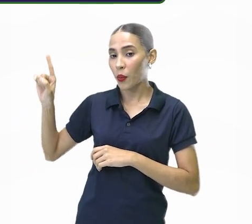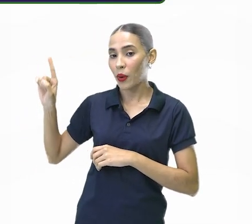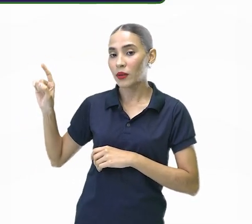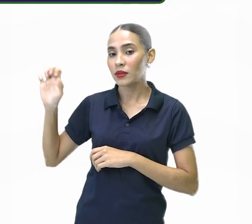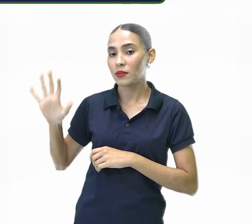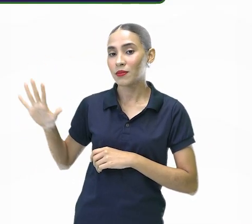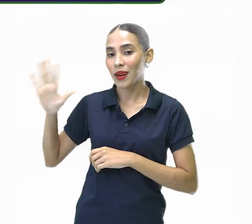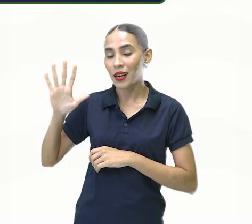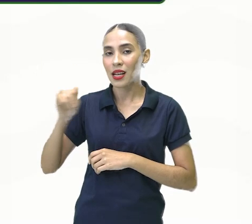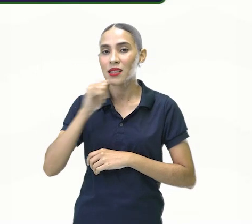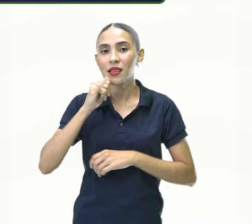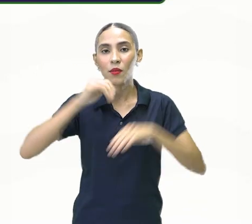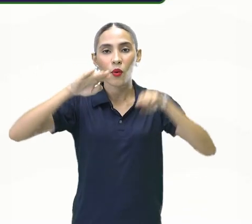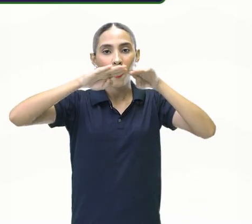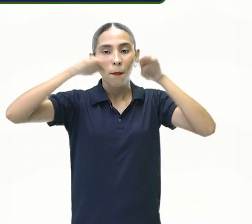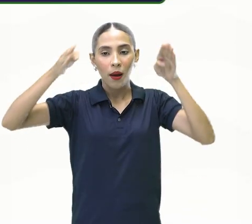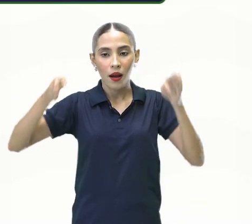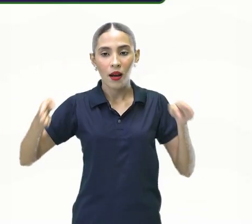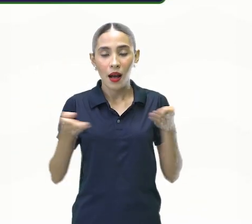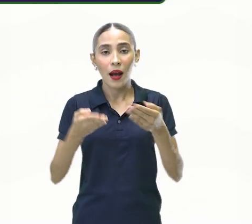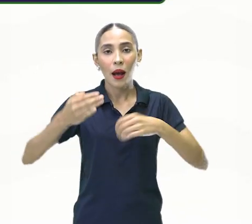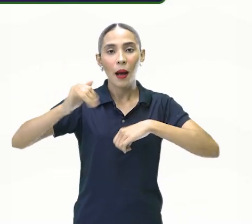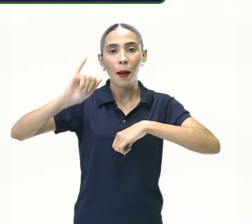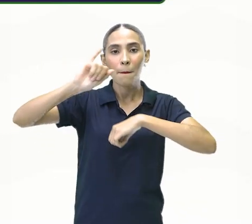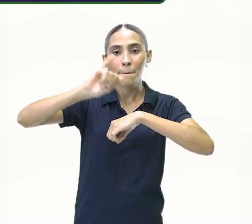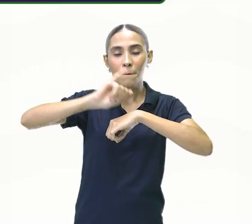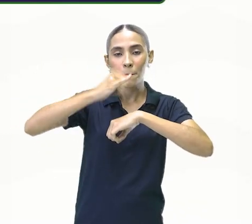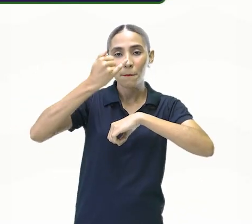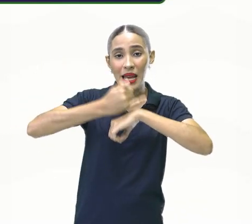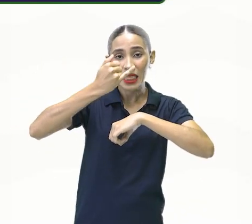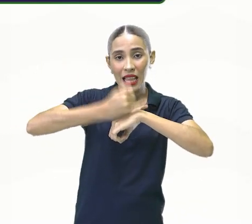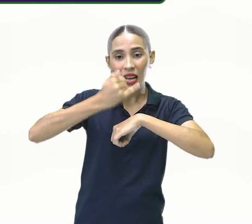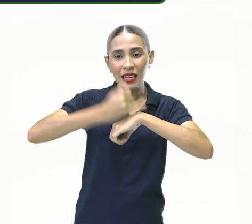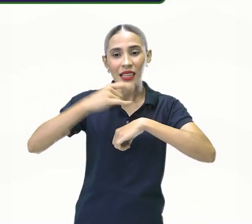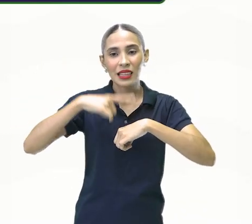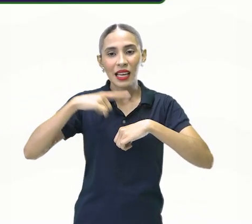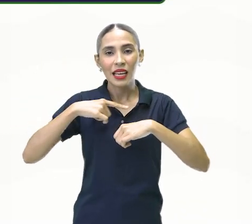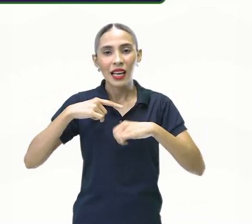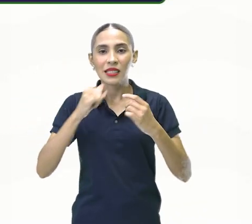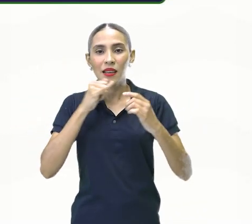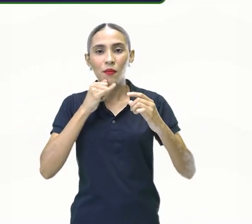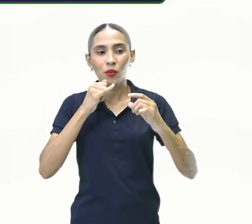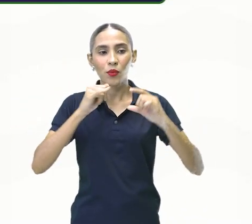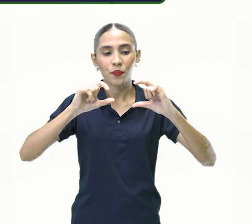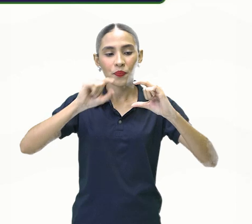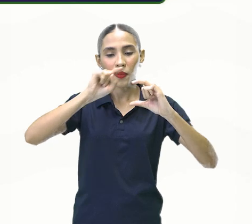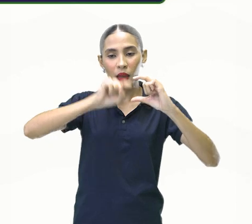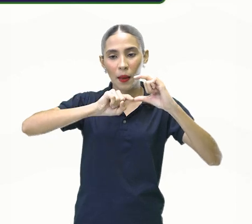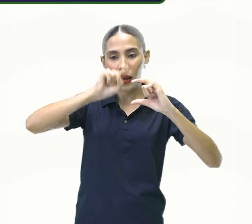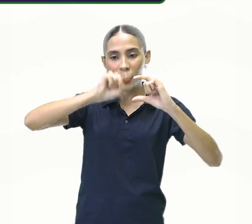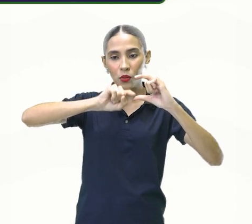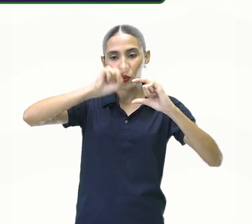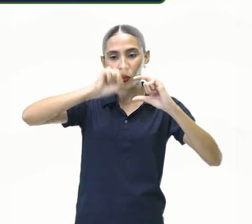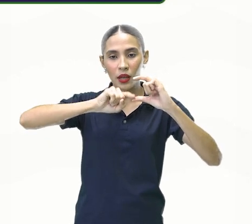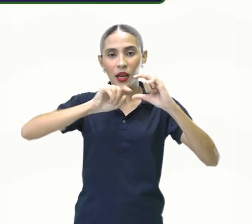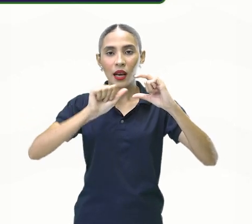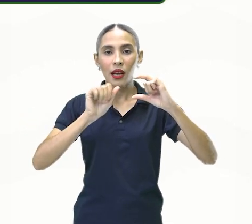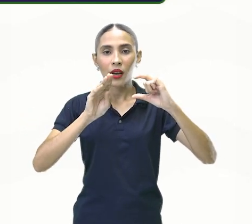pequena abertura. Você tem aí uma pequena abertura, você tem